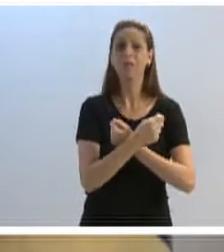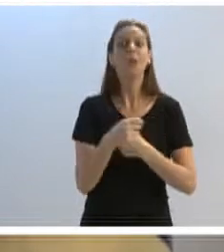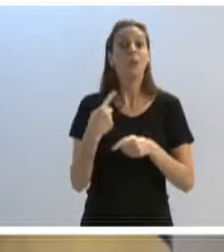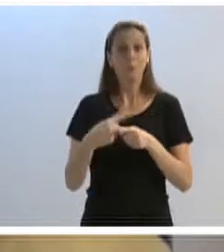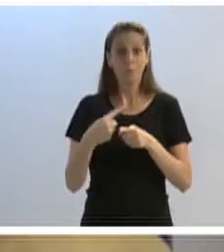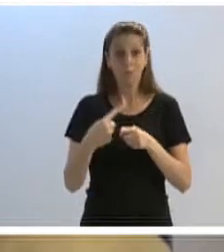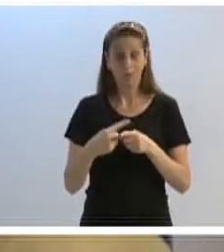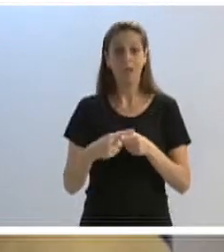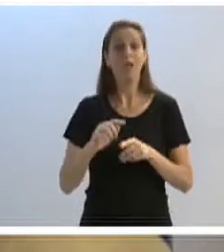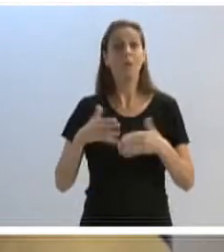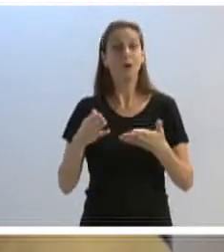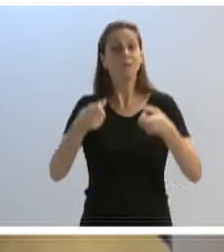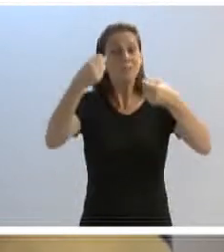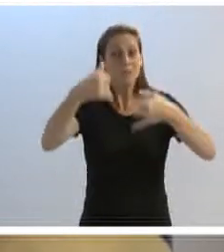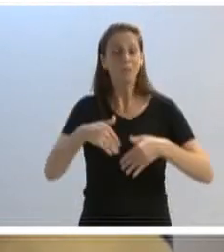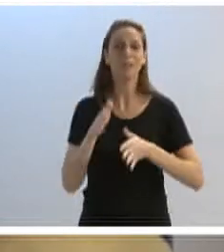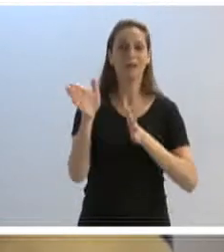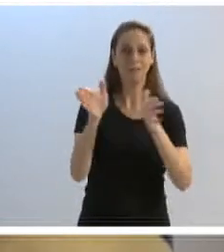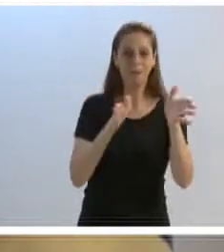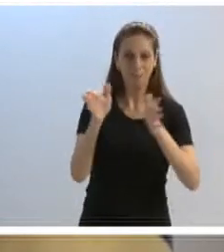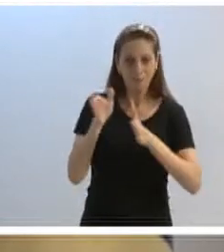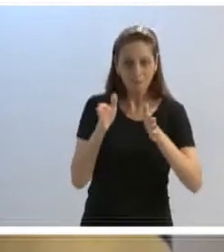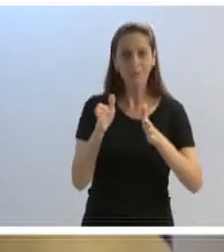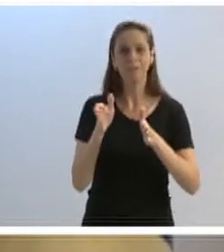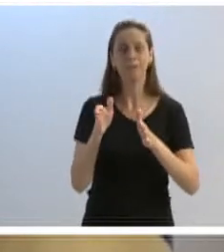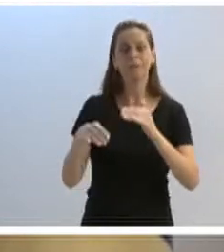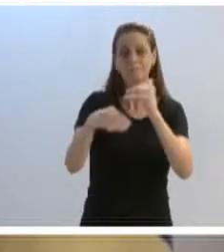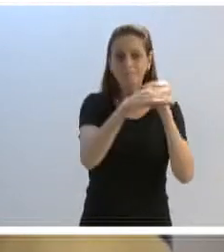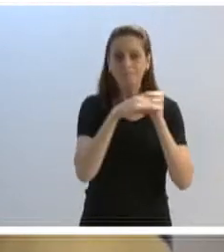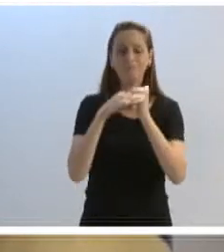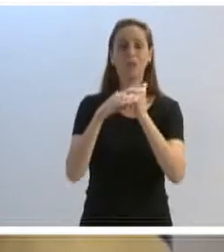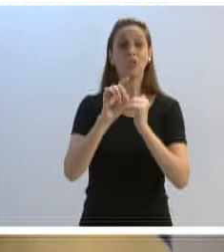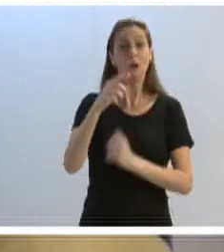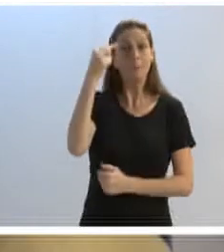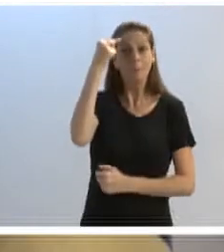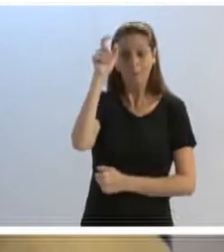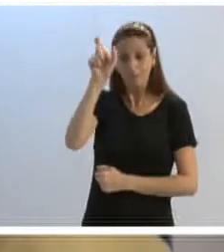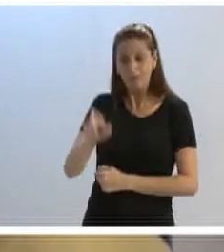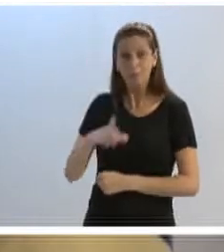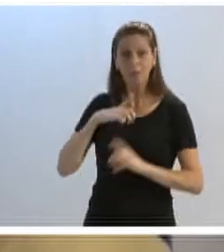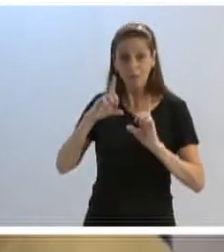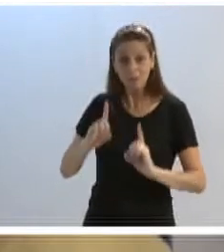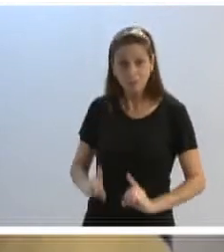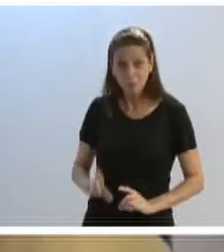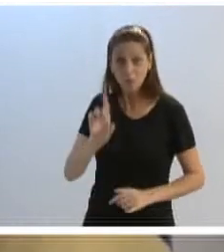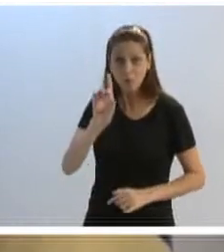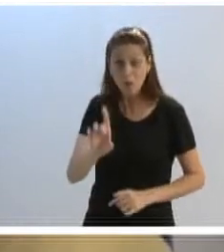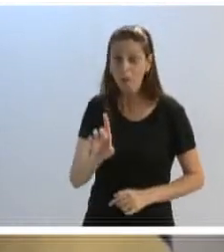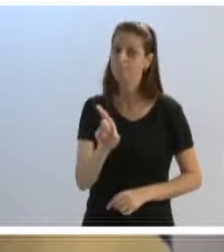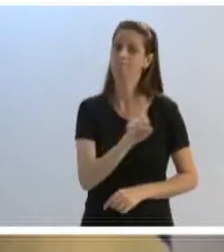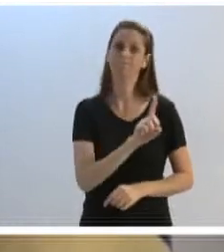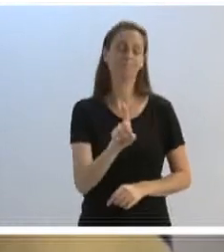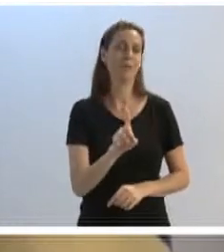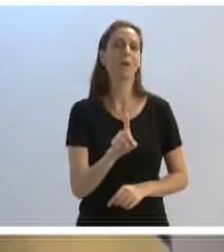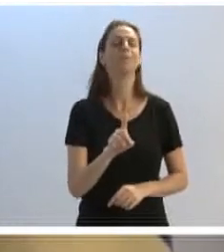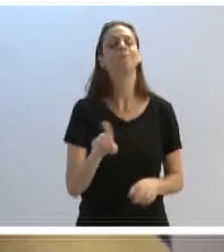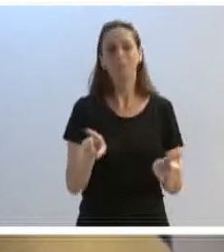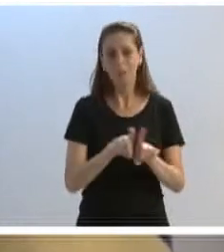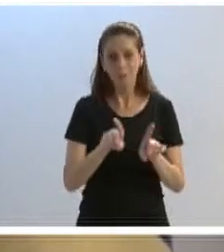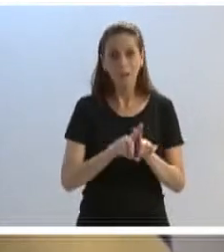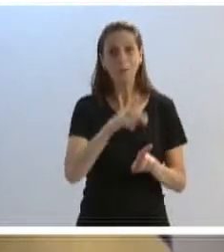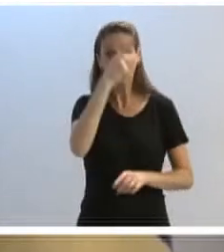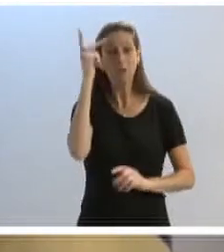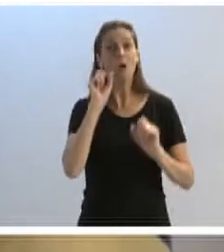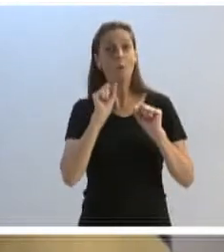em acessibilidade e desenho universal, não pensamos somente em pessoas com deficiência. Pensamos em pessoas que possam